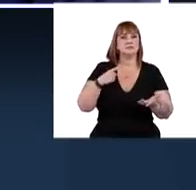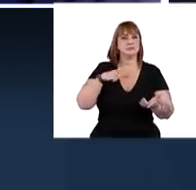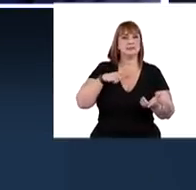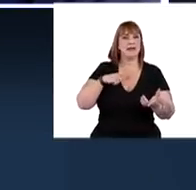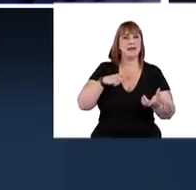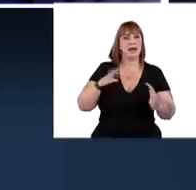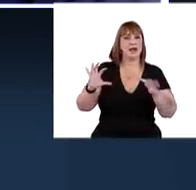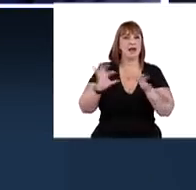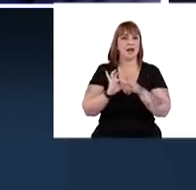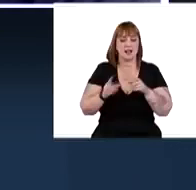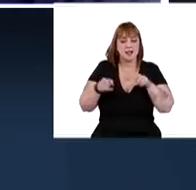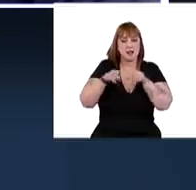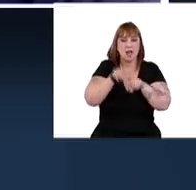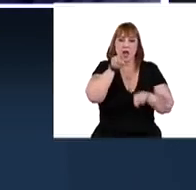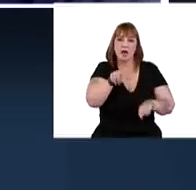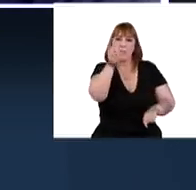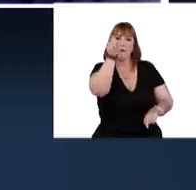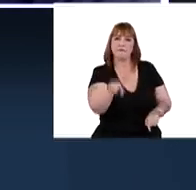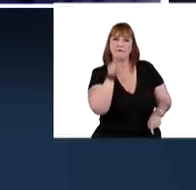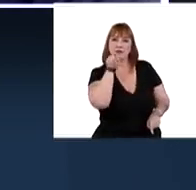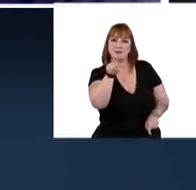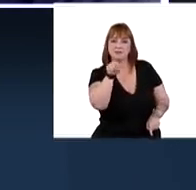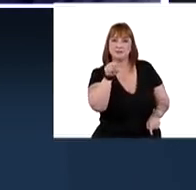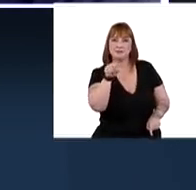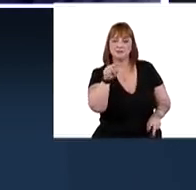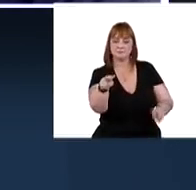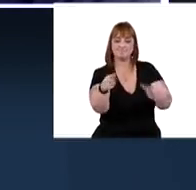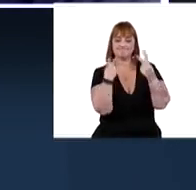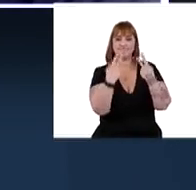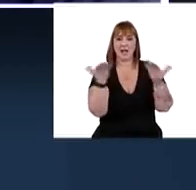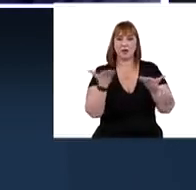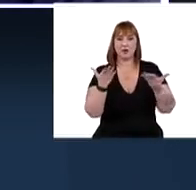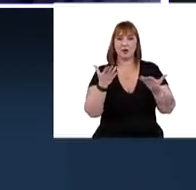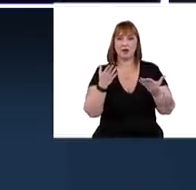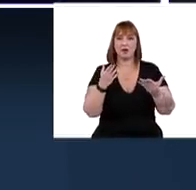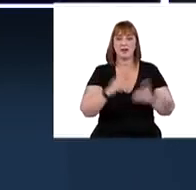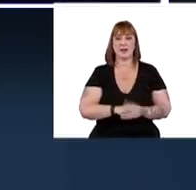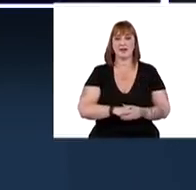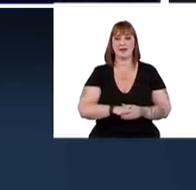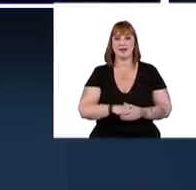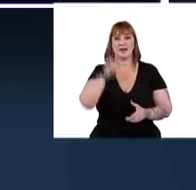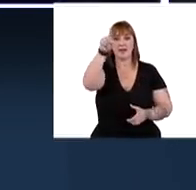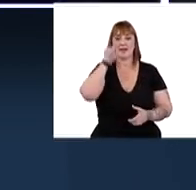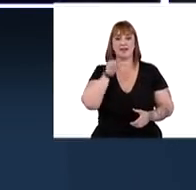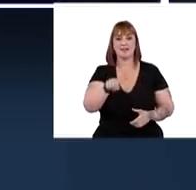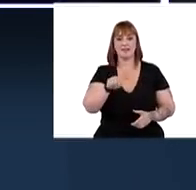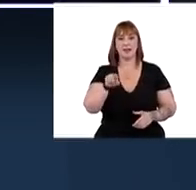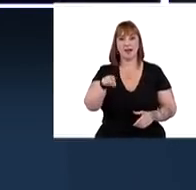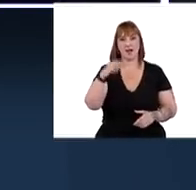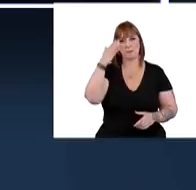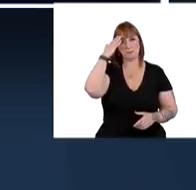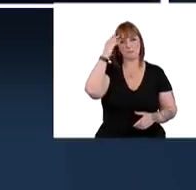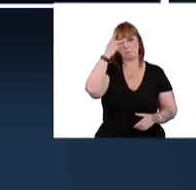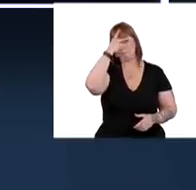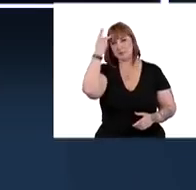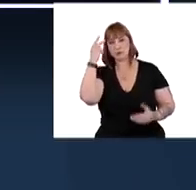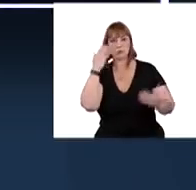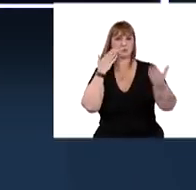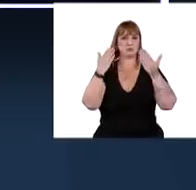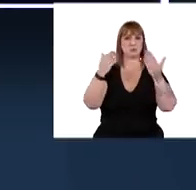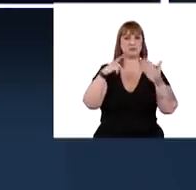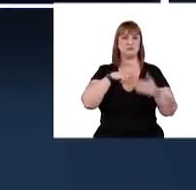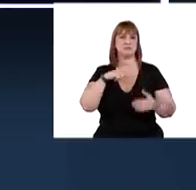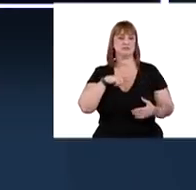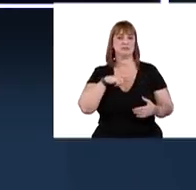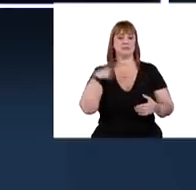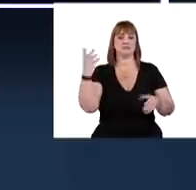aliado. É você, telespectador, que está acompanhando a Rede TV e o teu programa. Indeciso. Esse indeciso, segundo as contas que a gente